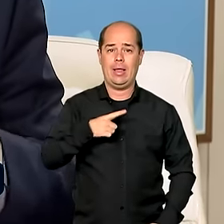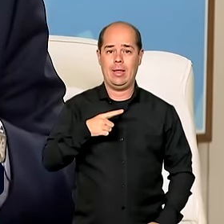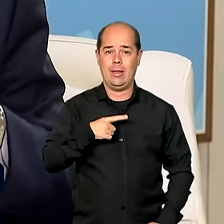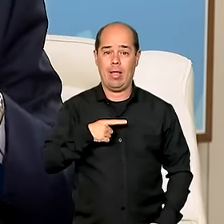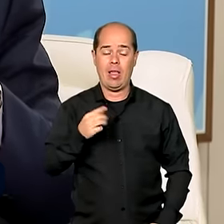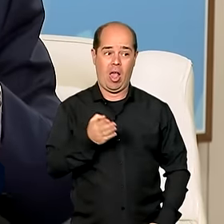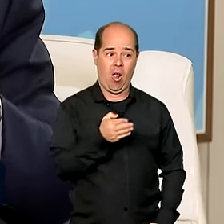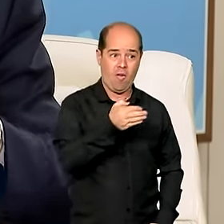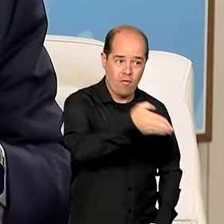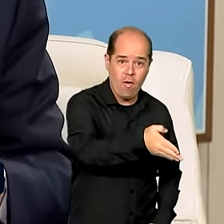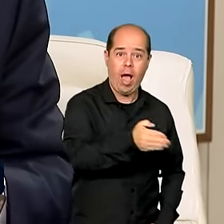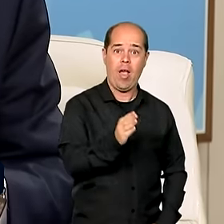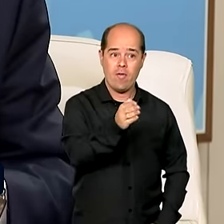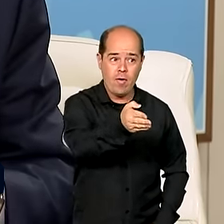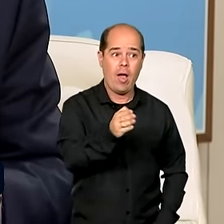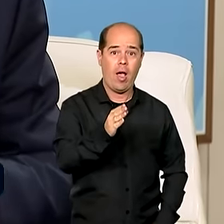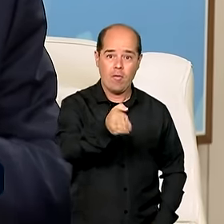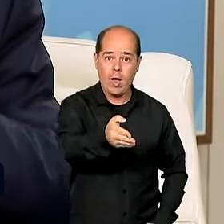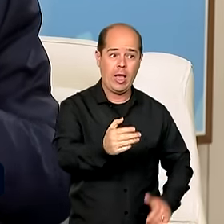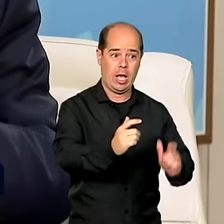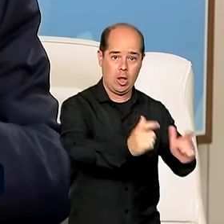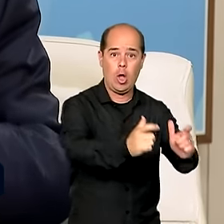empresa presencialmente